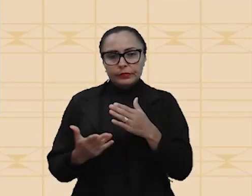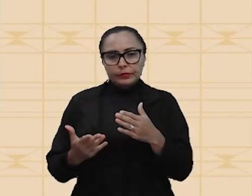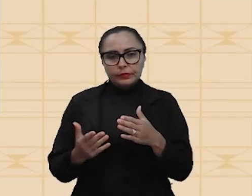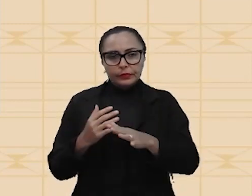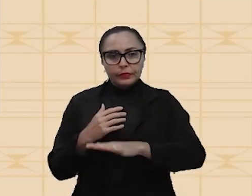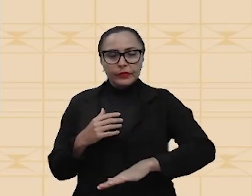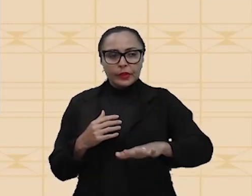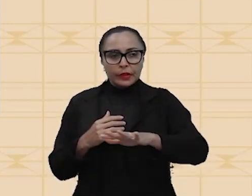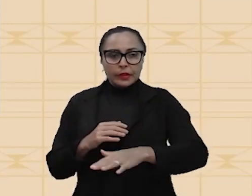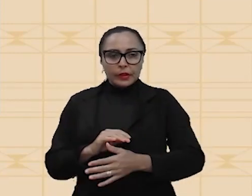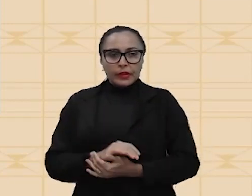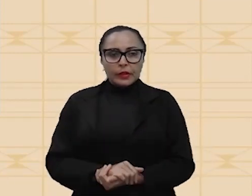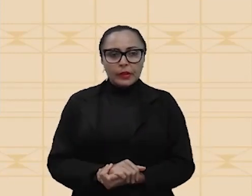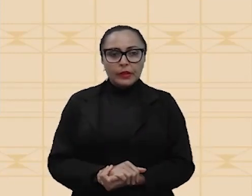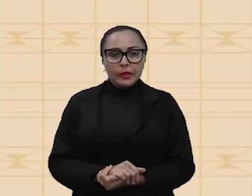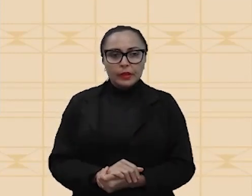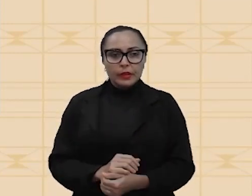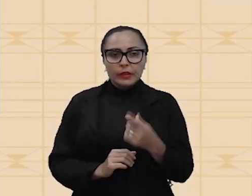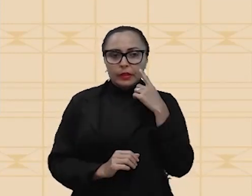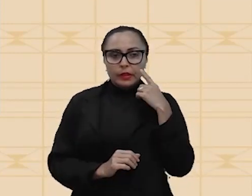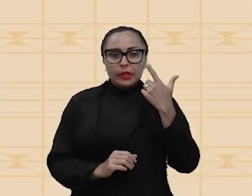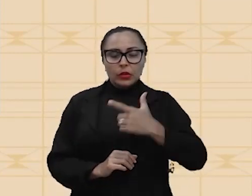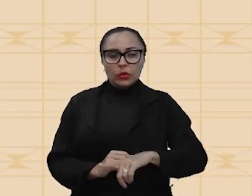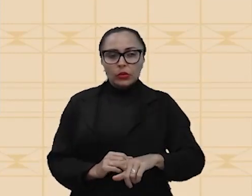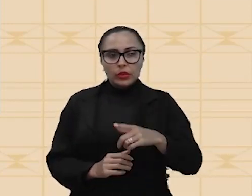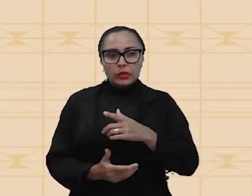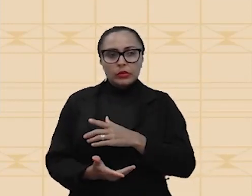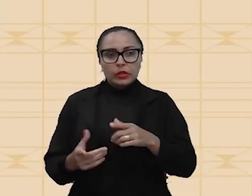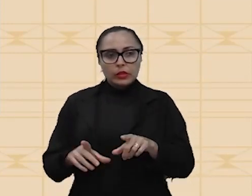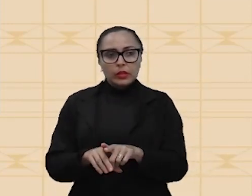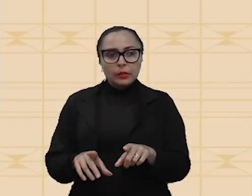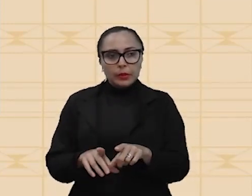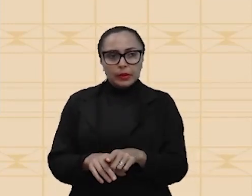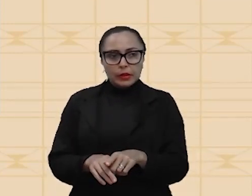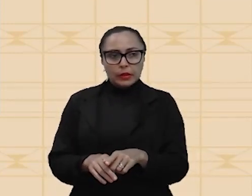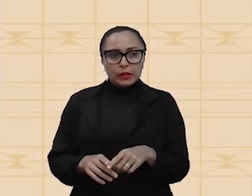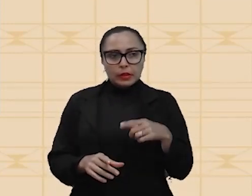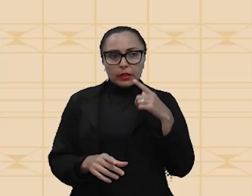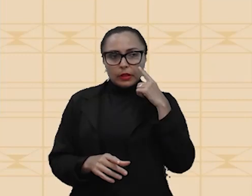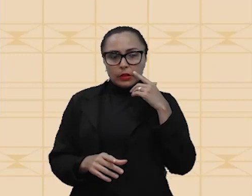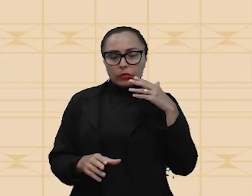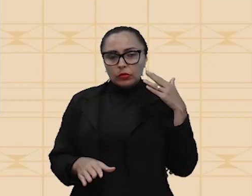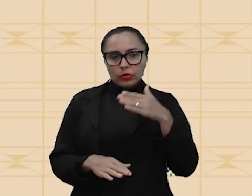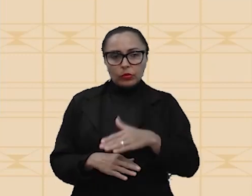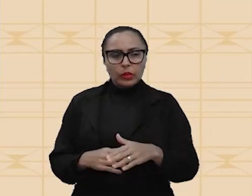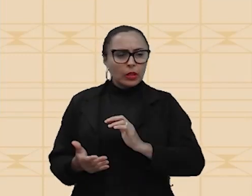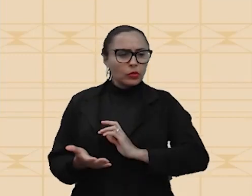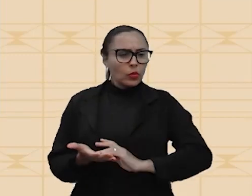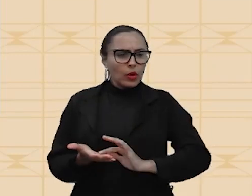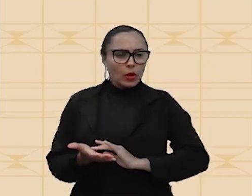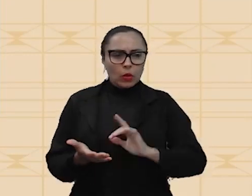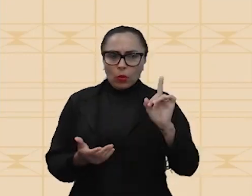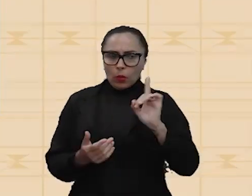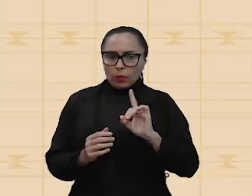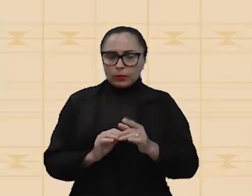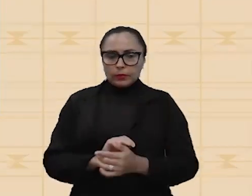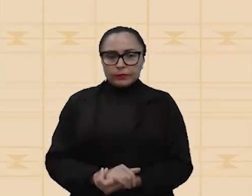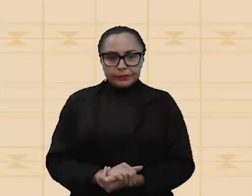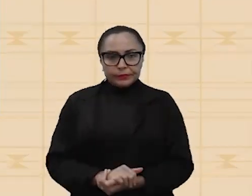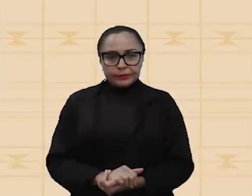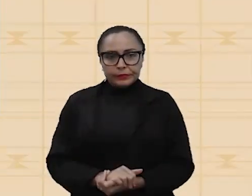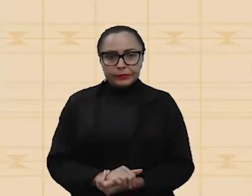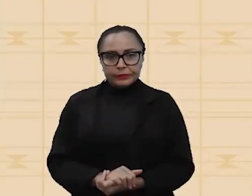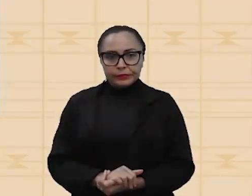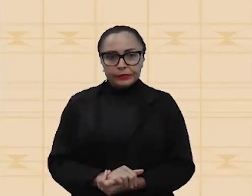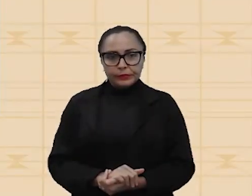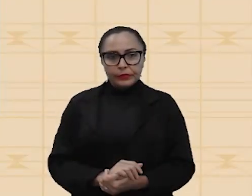ele tenha outras resistências, essas outras resistências não entram no cálculo da DDP. Lembrando que essa equação ela pode